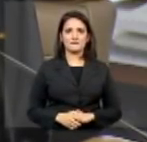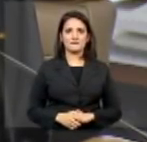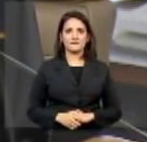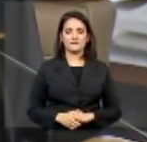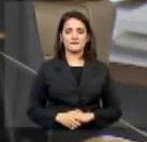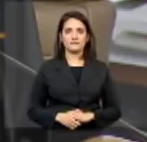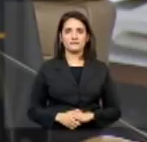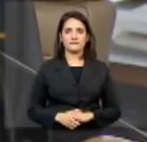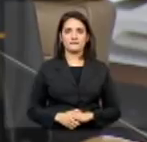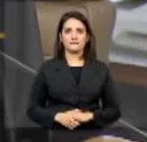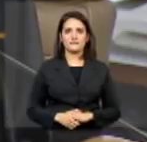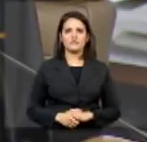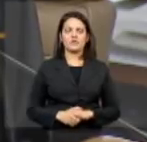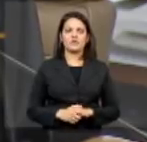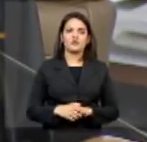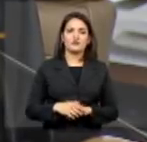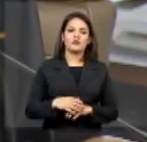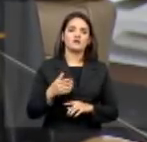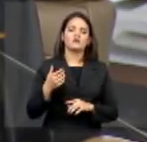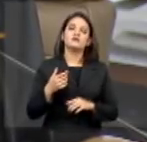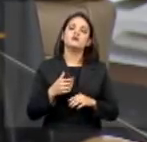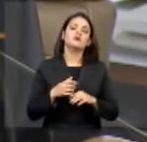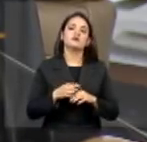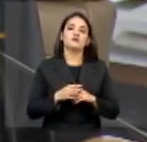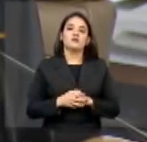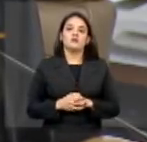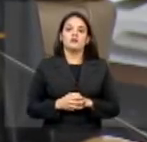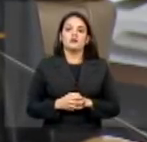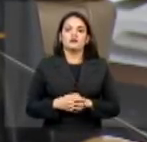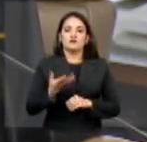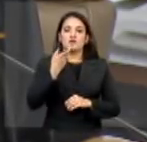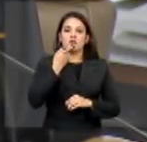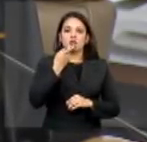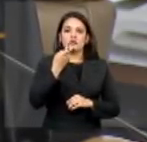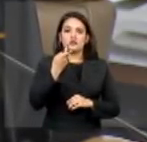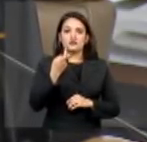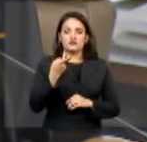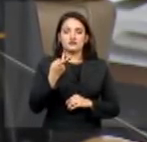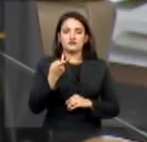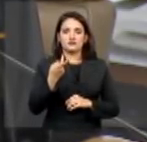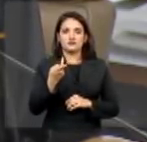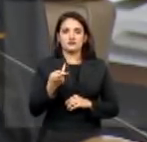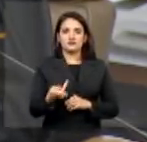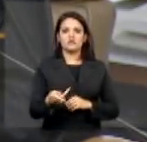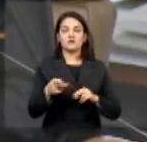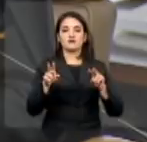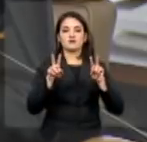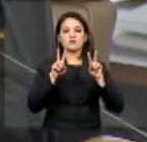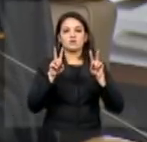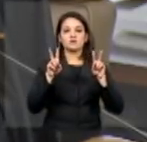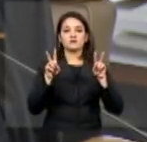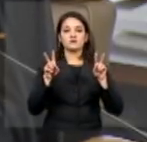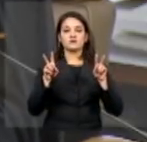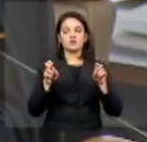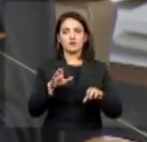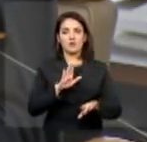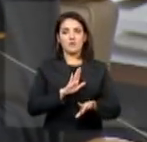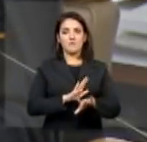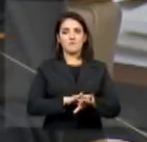os circunstâncias outras que dizem respeito a eventuais momentos